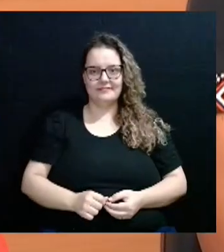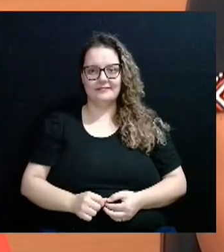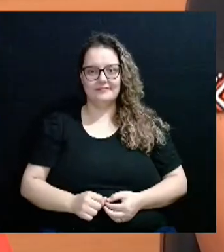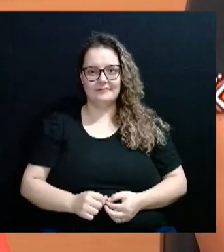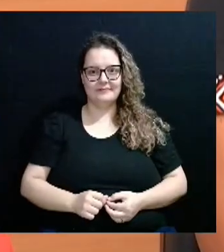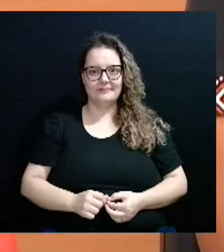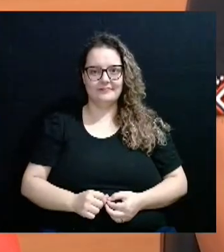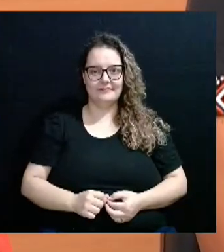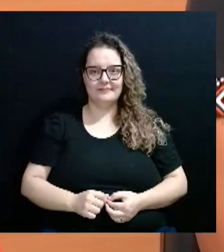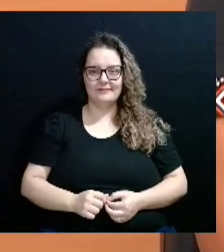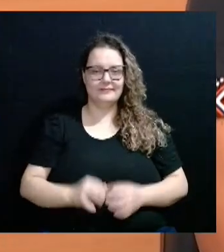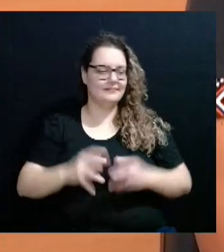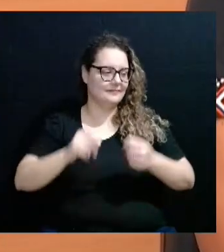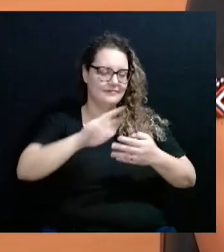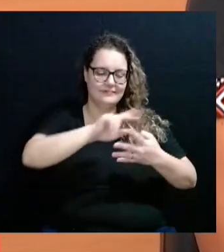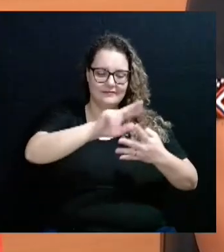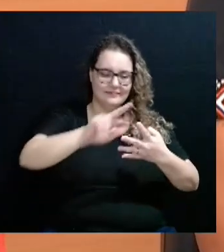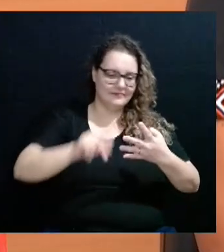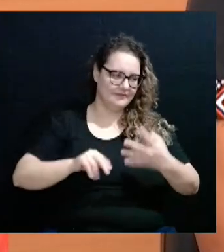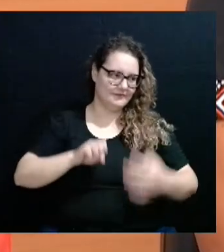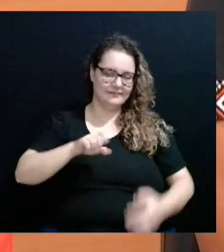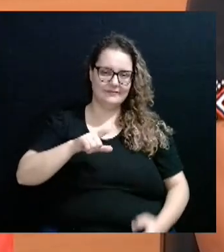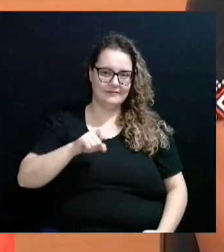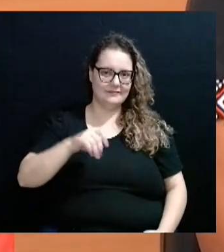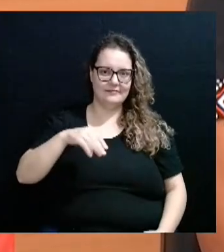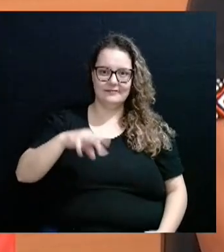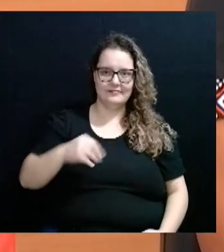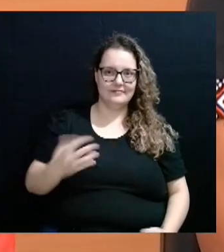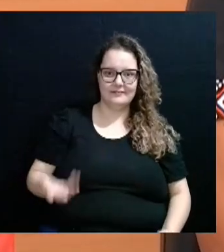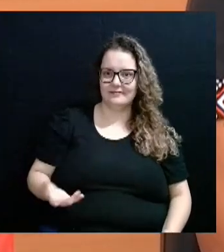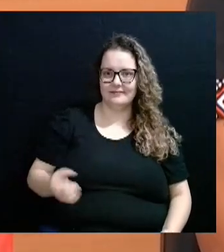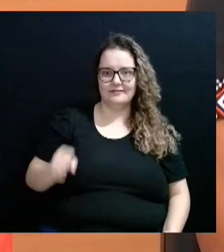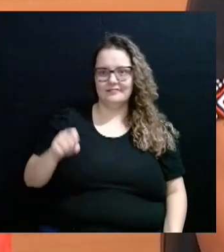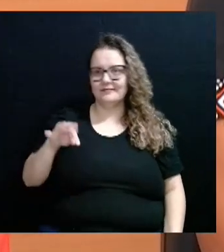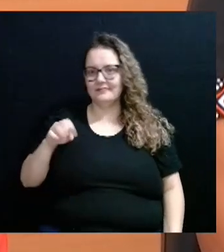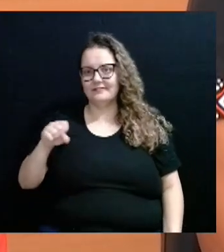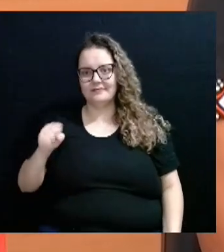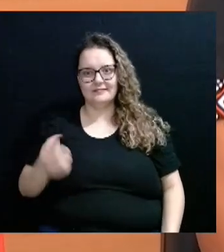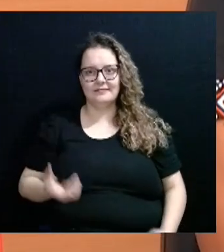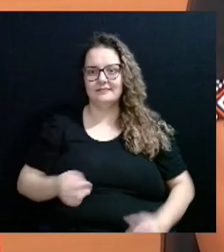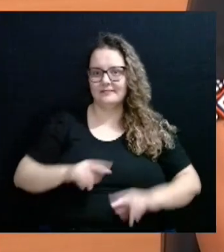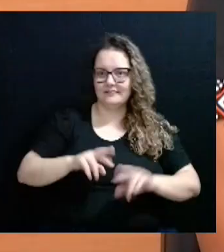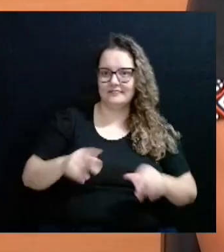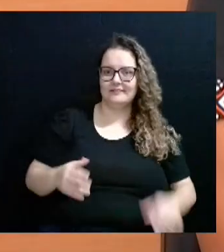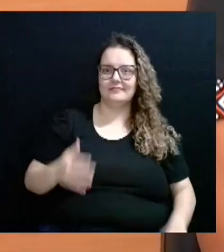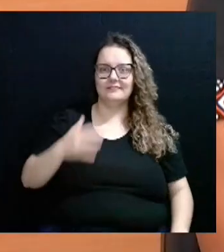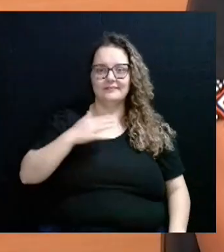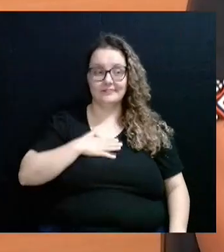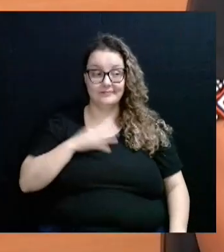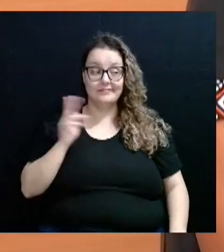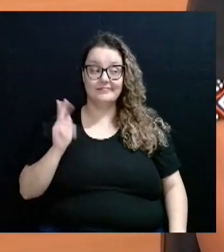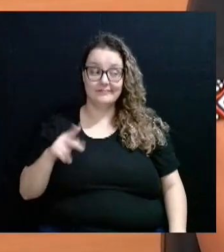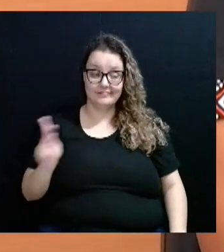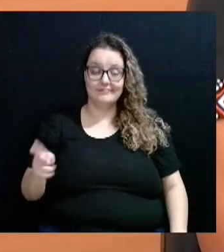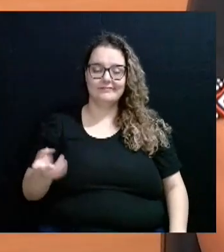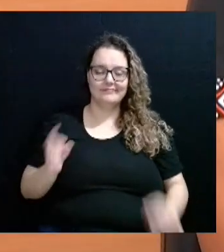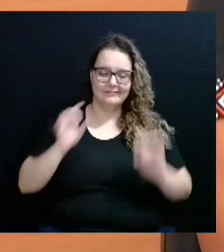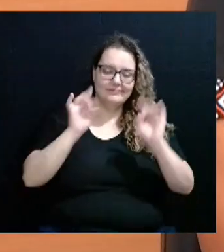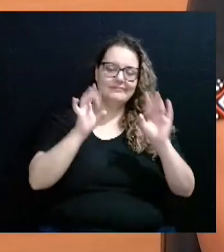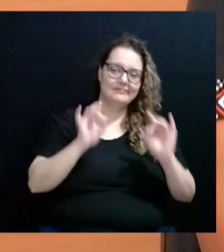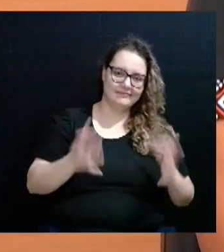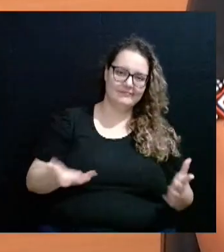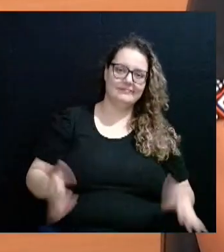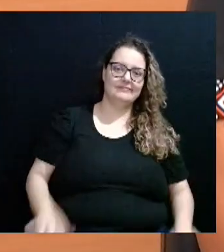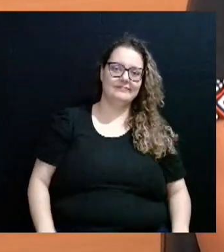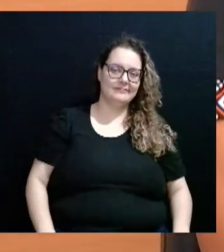de alguma forma, atravessaram a minha existência. Foram meus professores, e, em especial, o